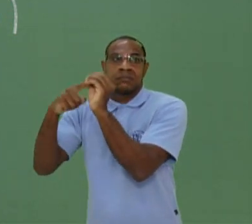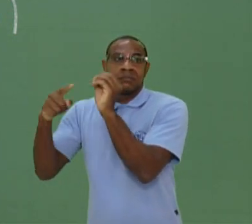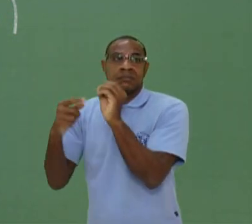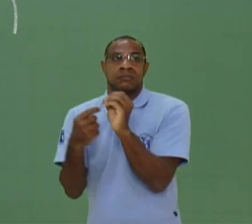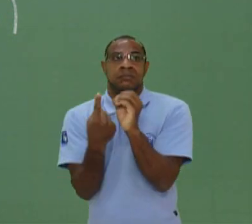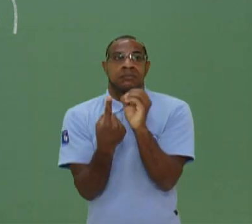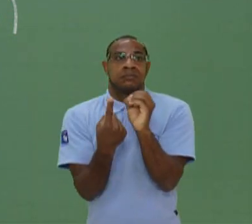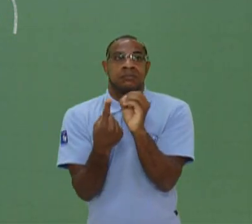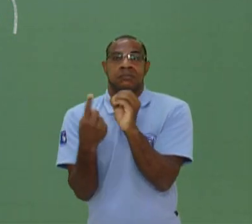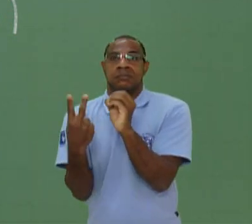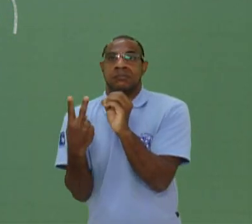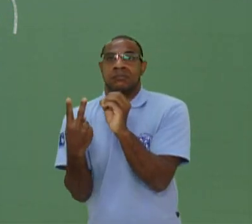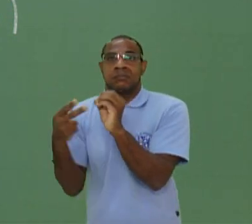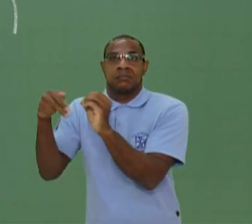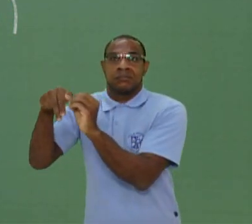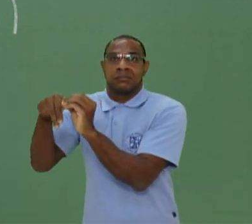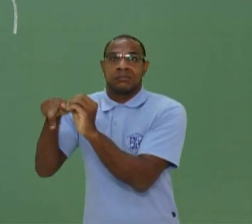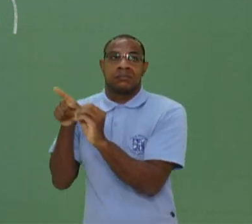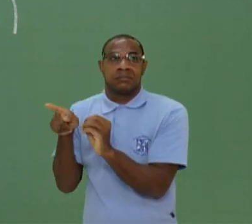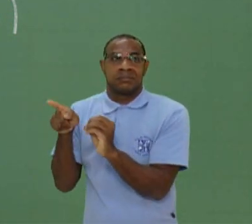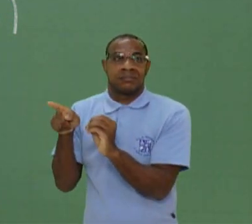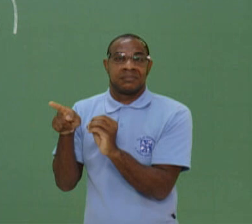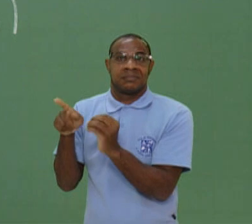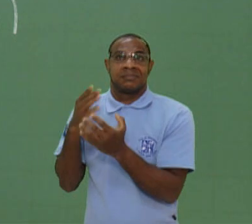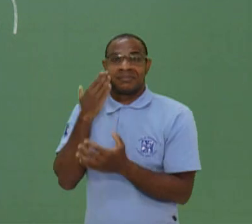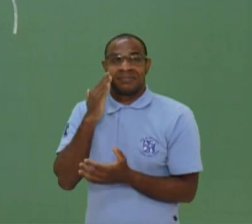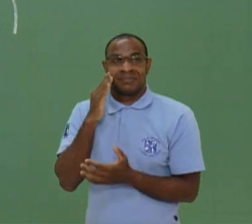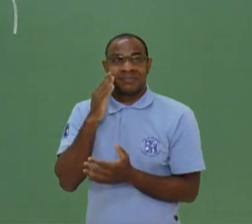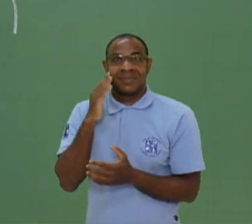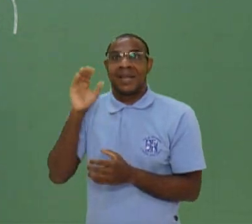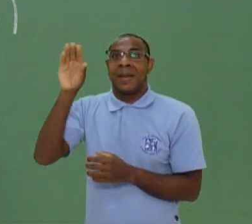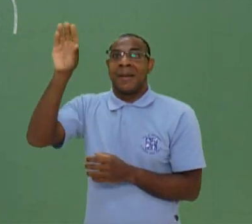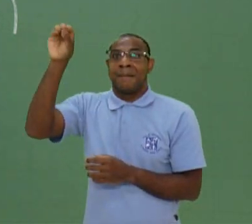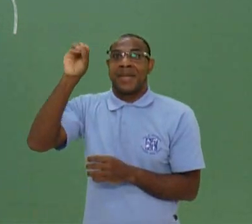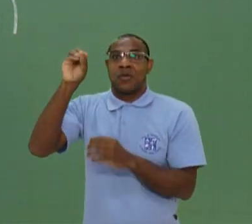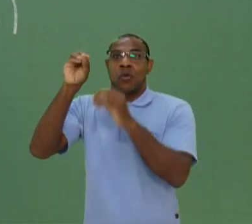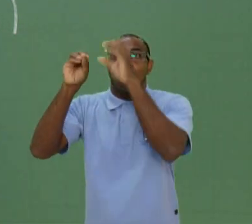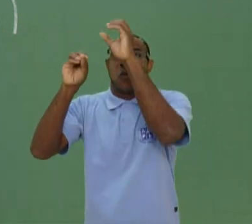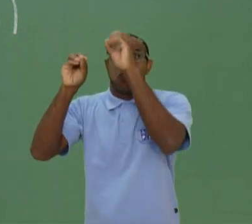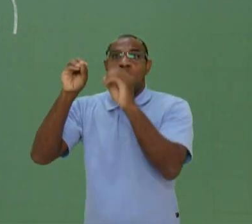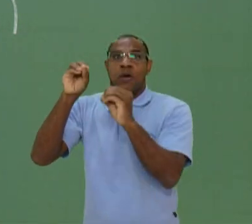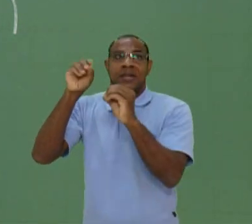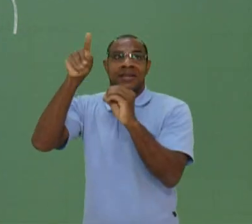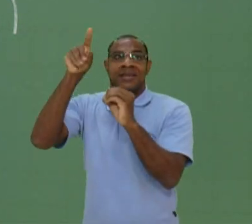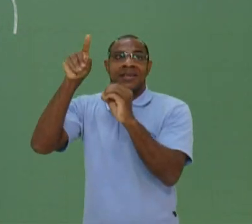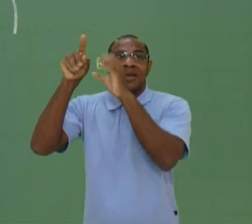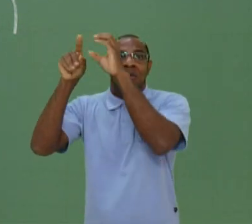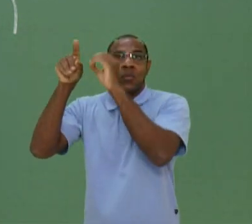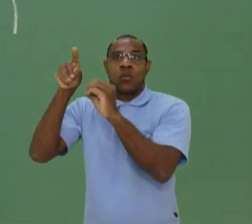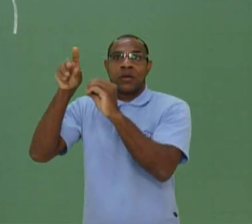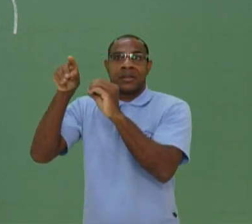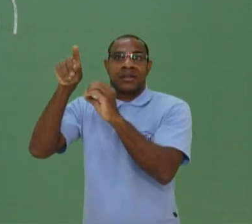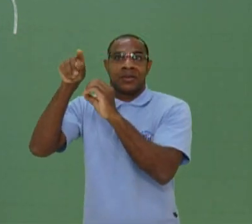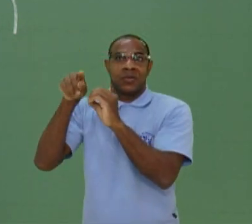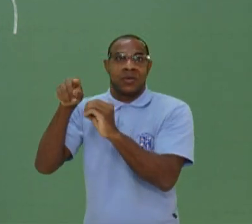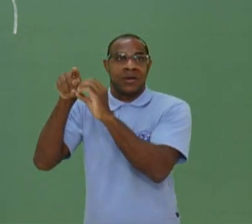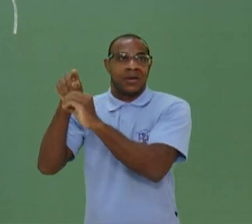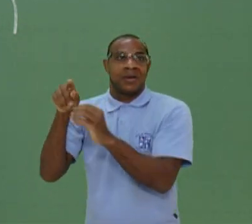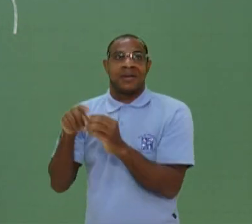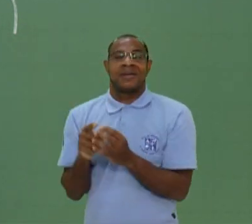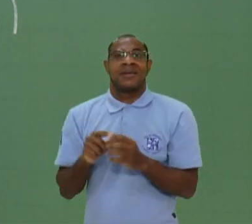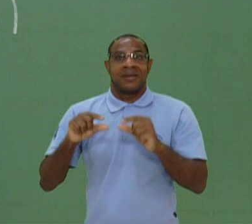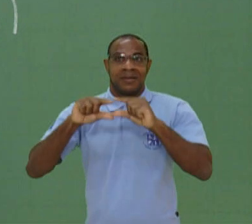gente fazia na potenciação? Você tinha alguma coisa assim? 2 elevado